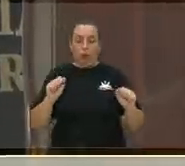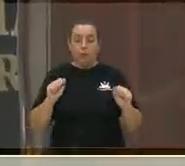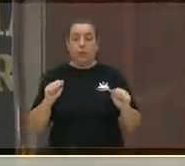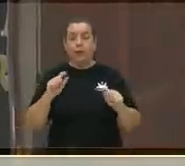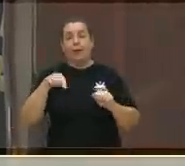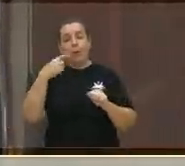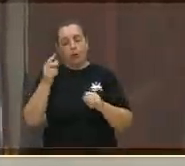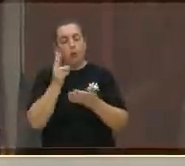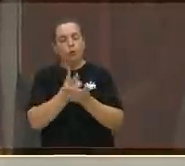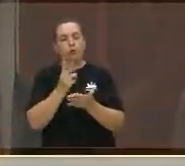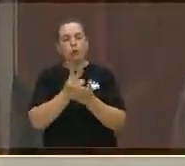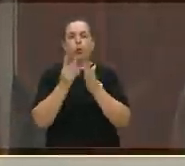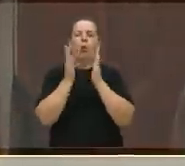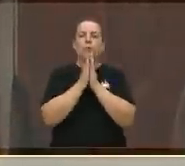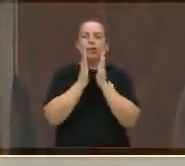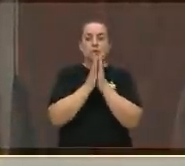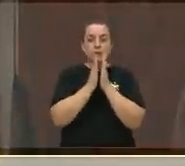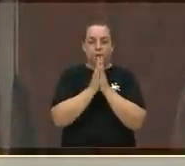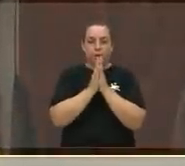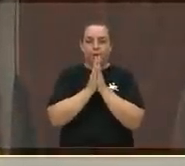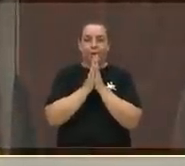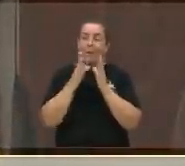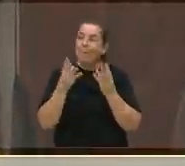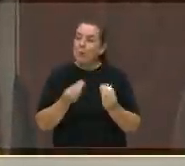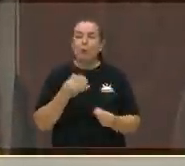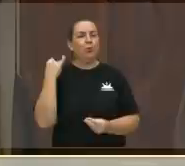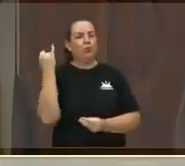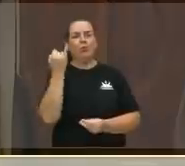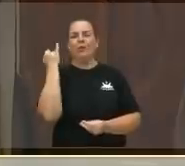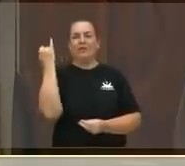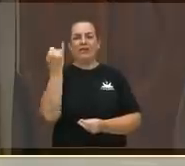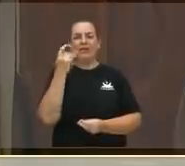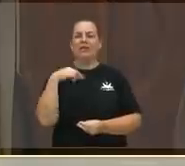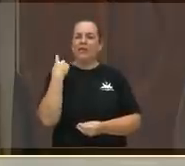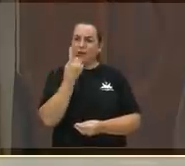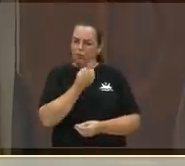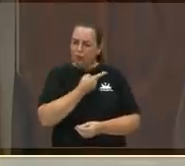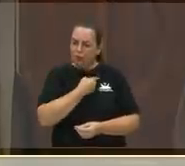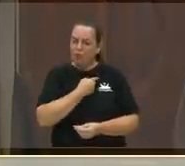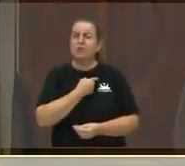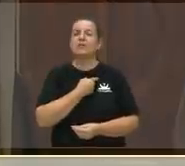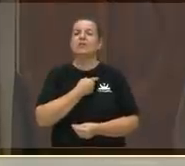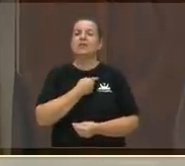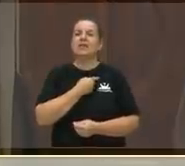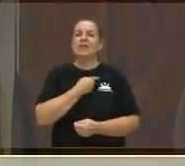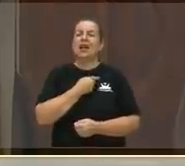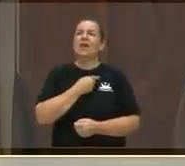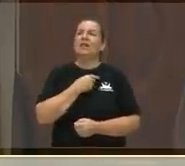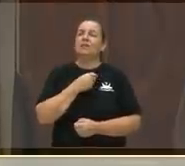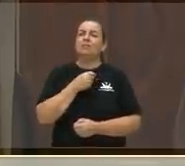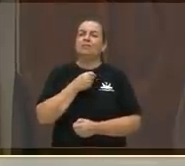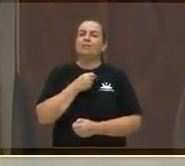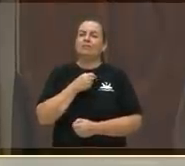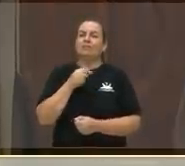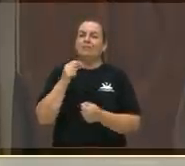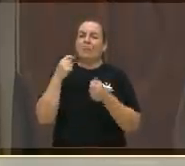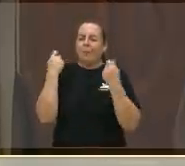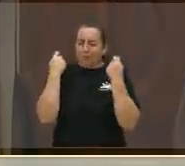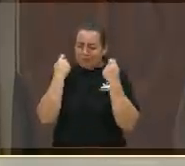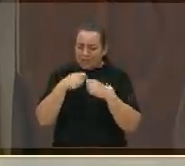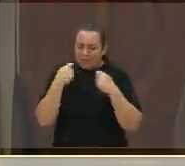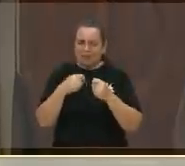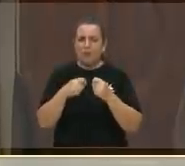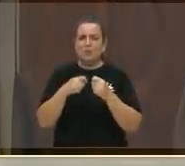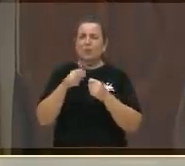é muito importante que nos debruçamos sobre essa revelação de deus